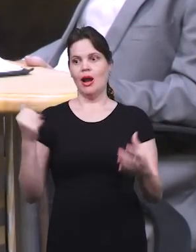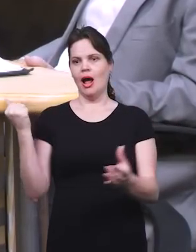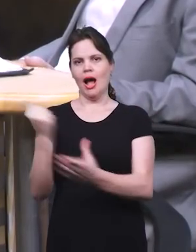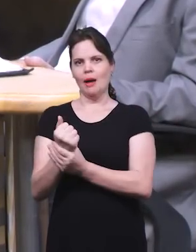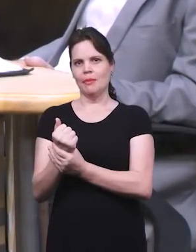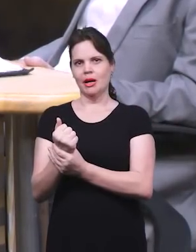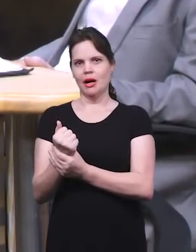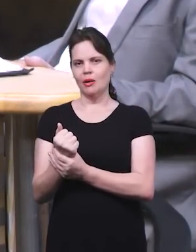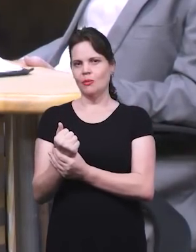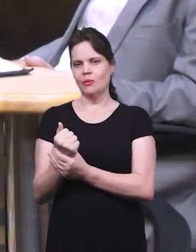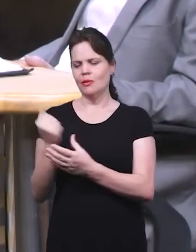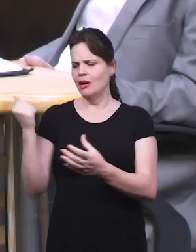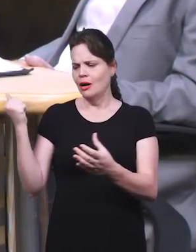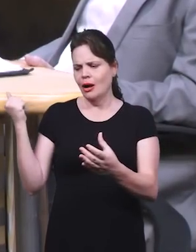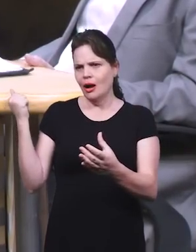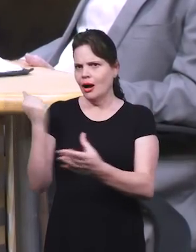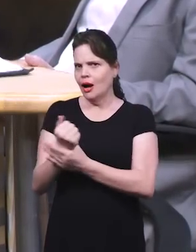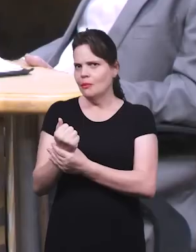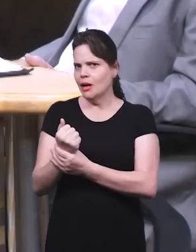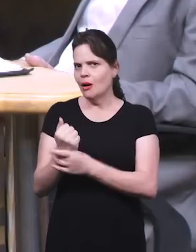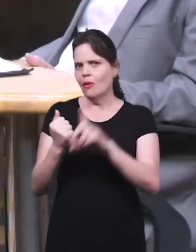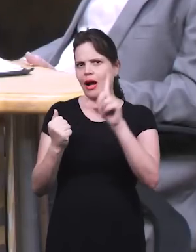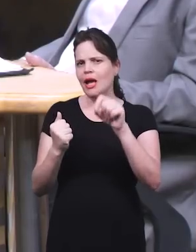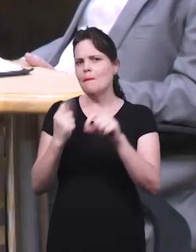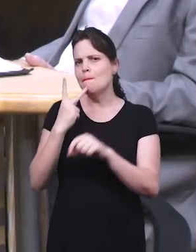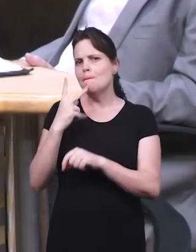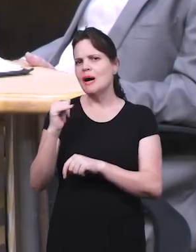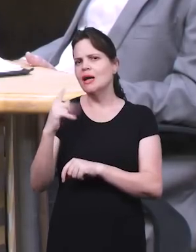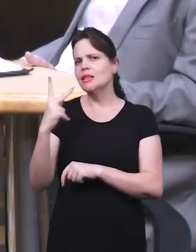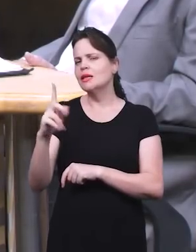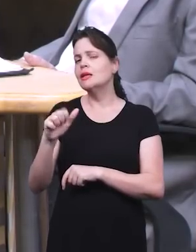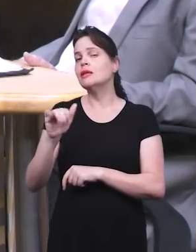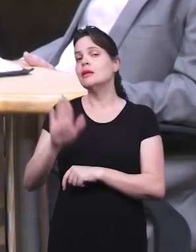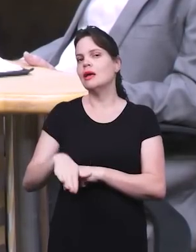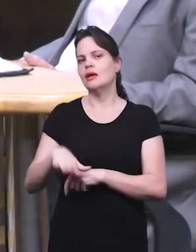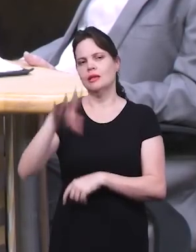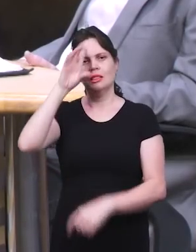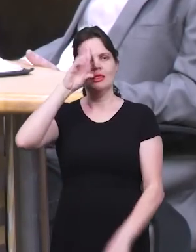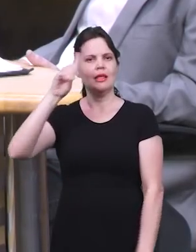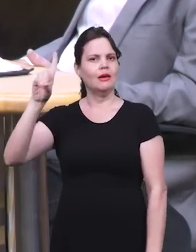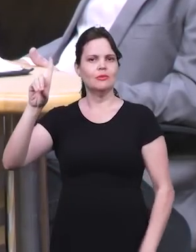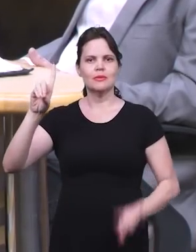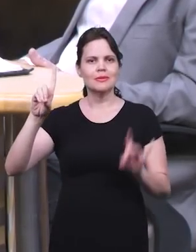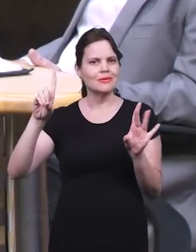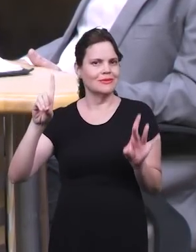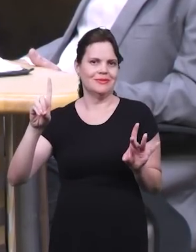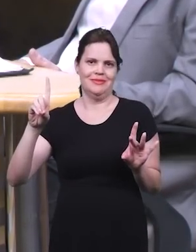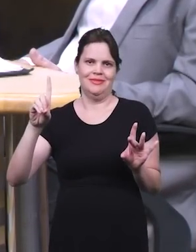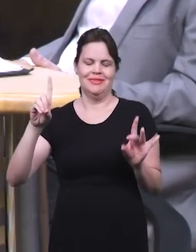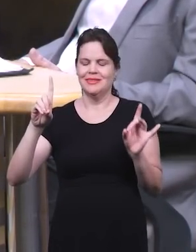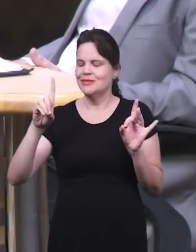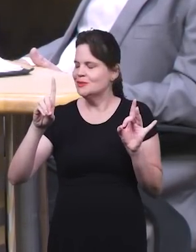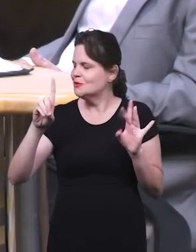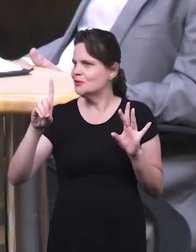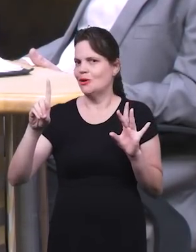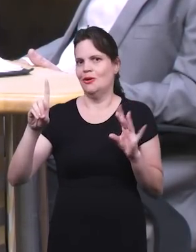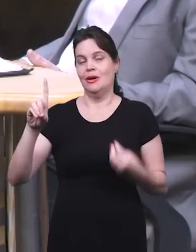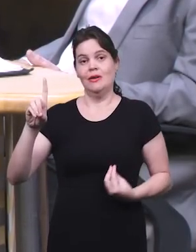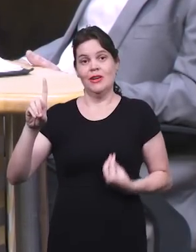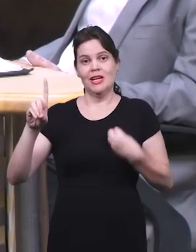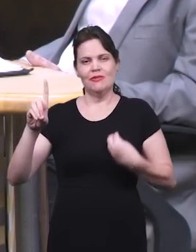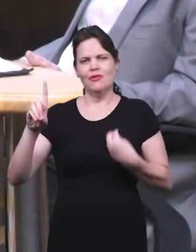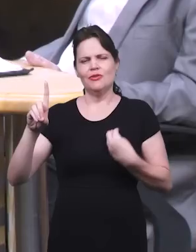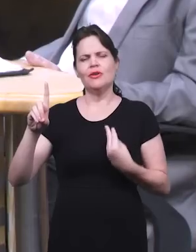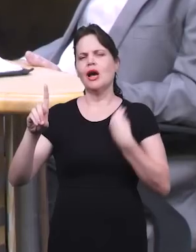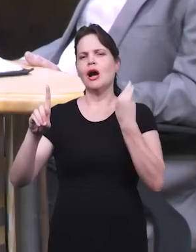de Deus. Só. Abraão que vivia pela fé. Abraão que